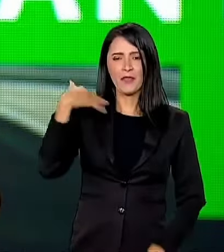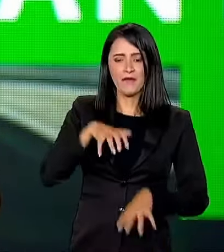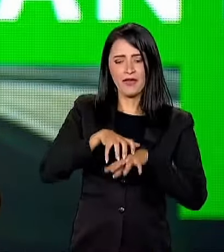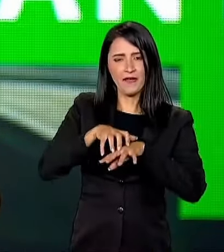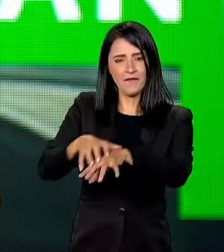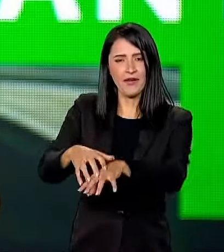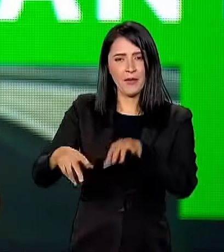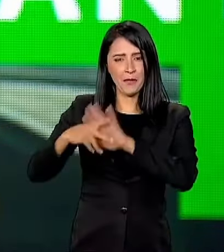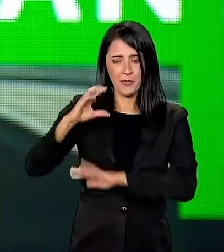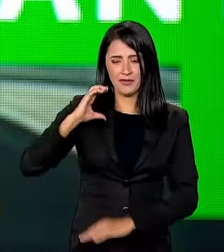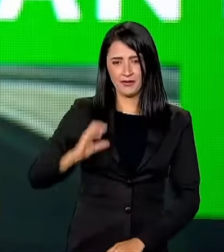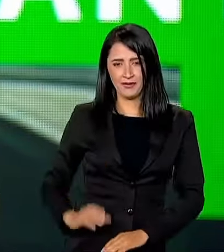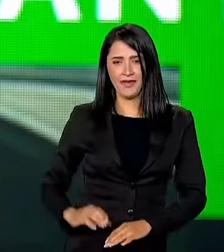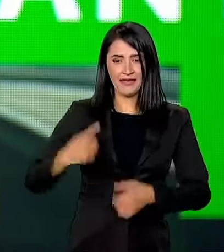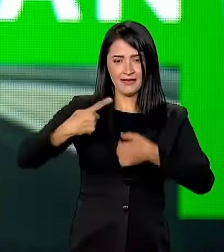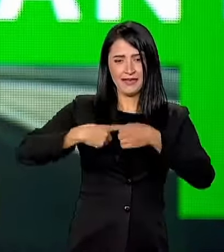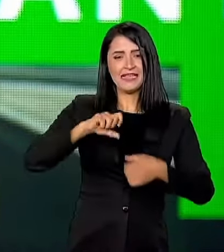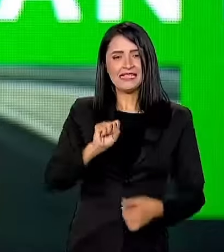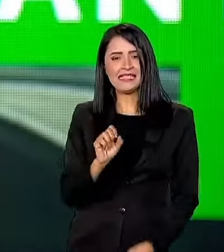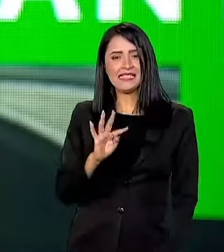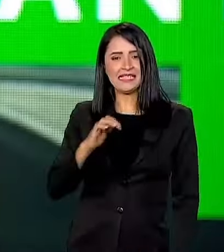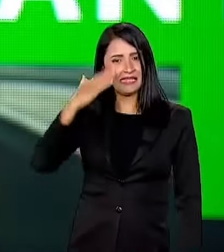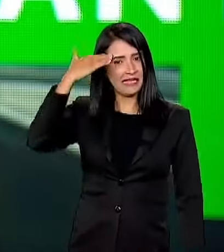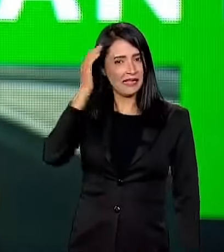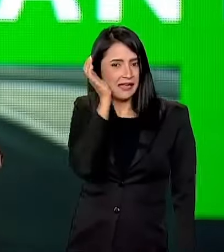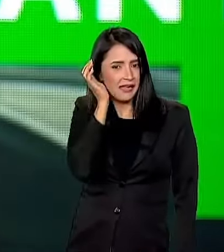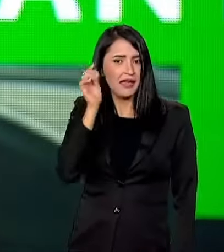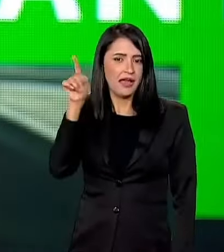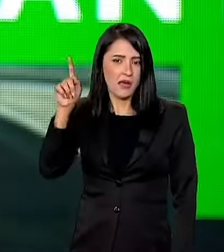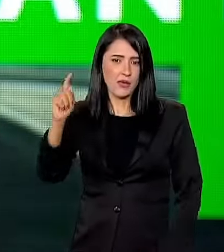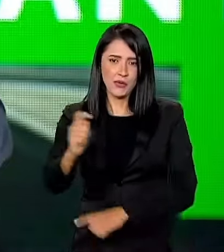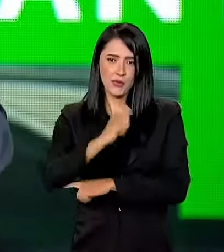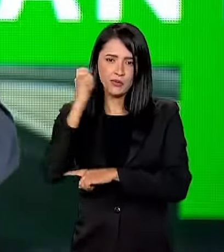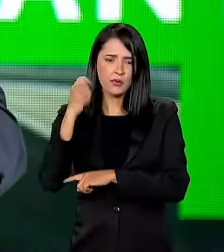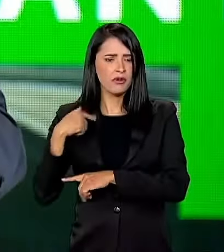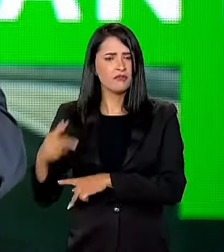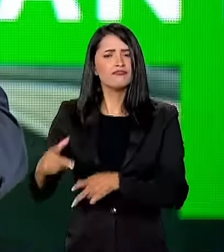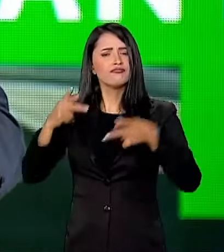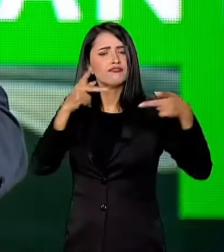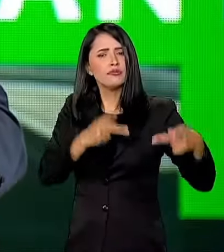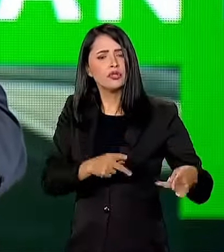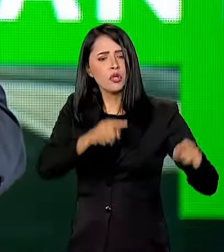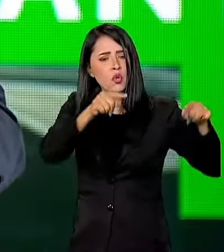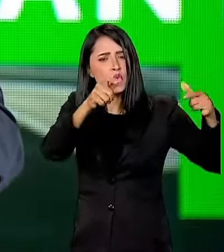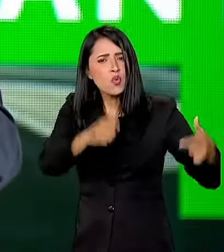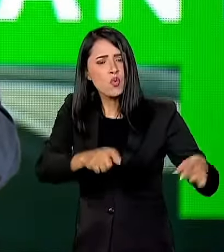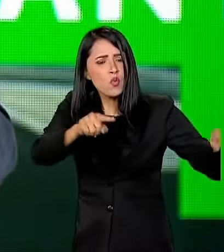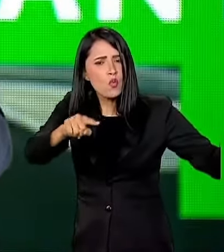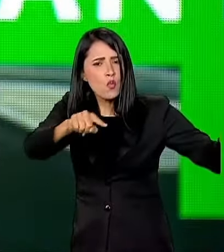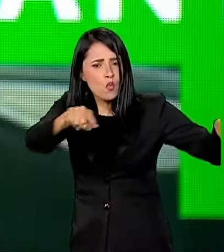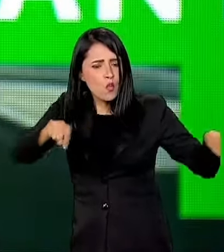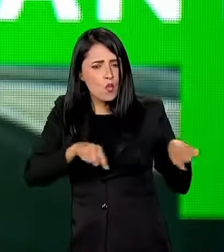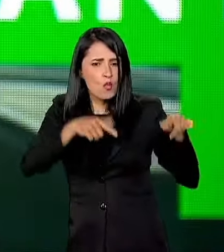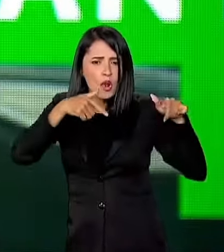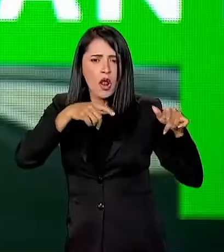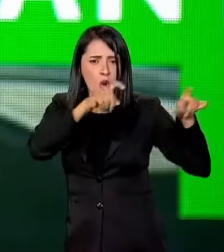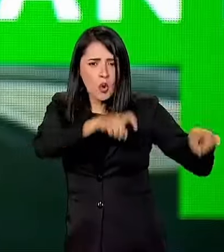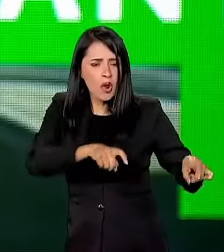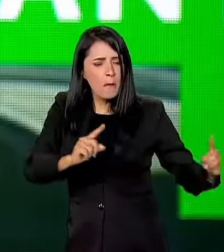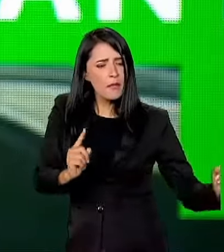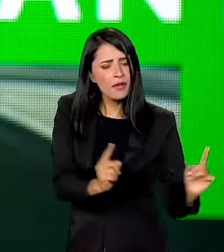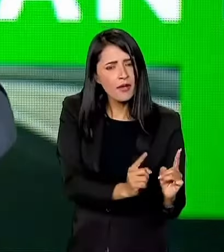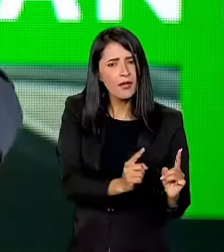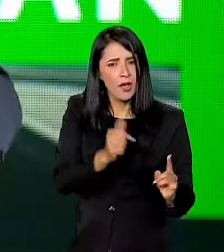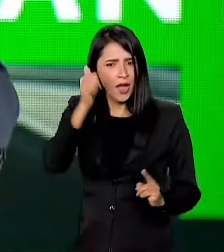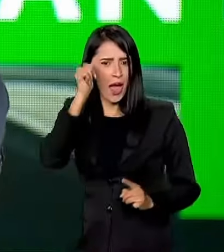cidadania em Santa Maria, no Rio Grande do Sul, quando eu visitei uma pequena propriedade e a mulher partiu um